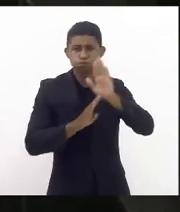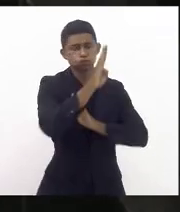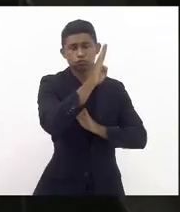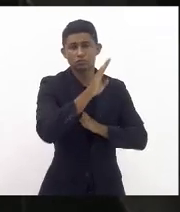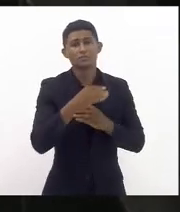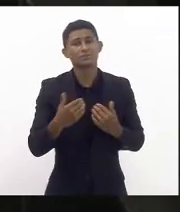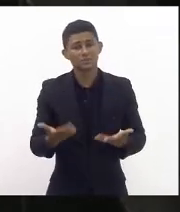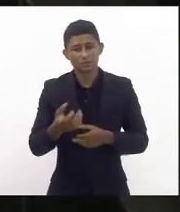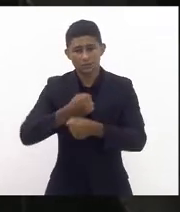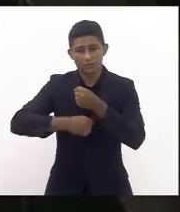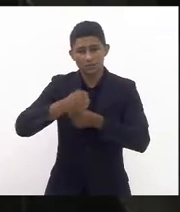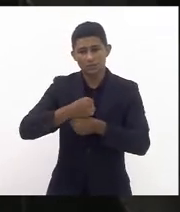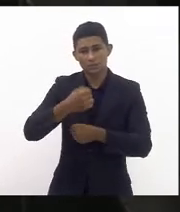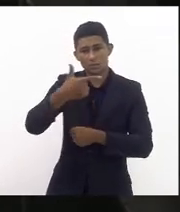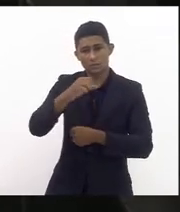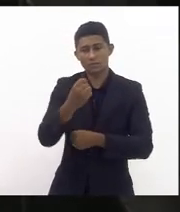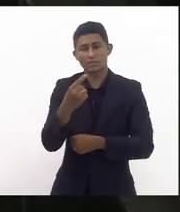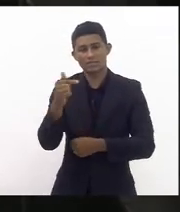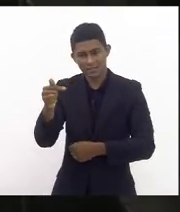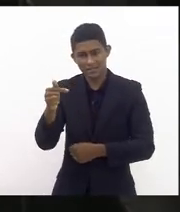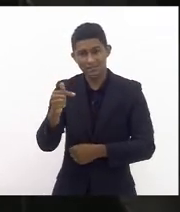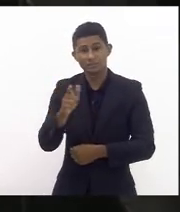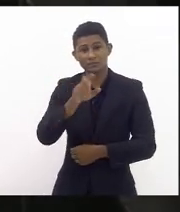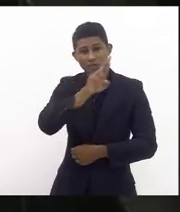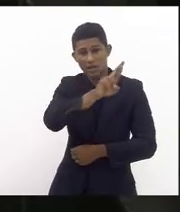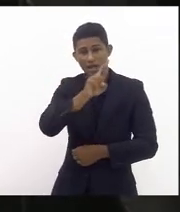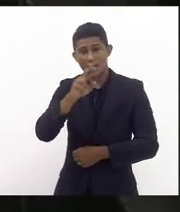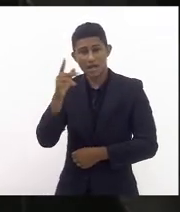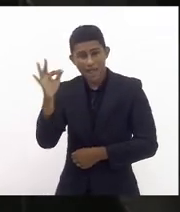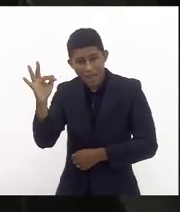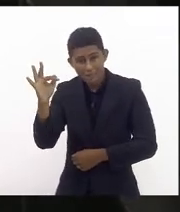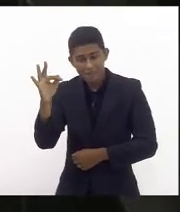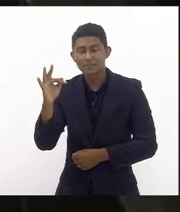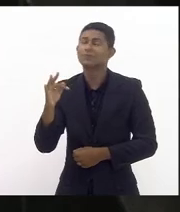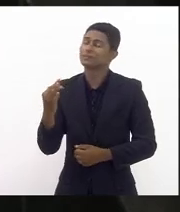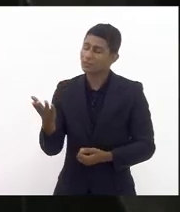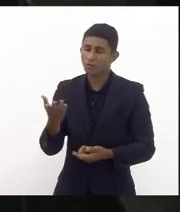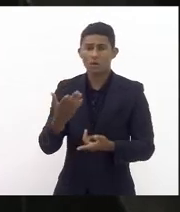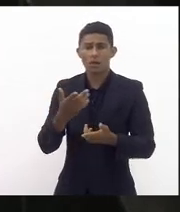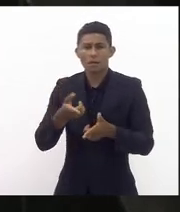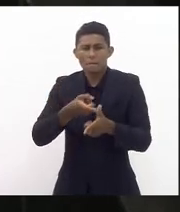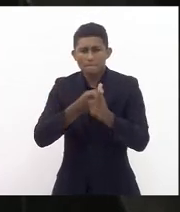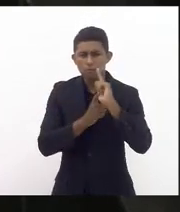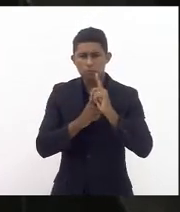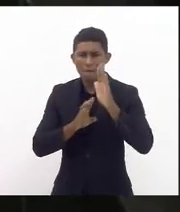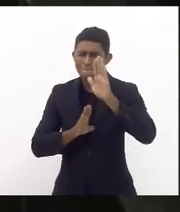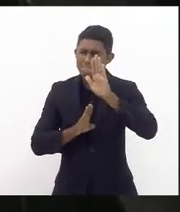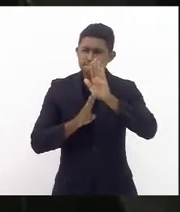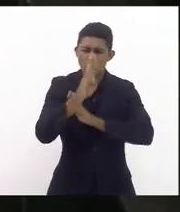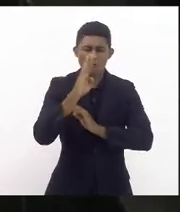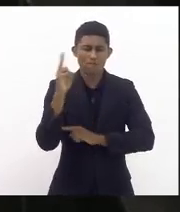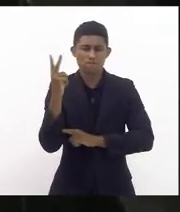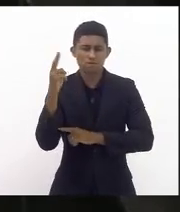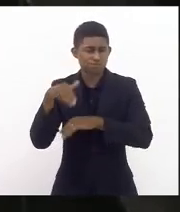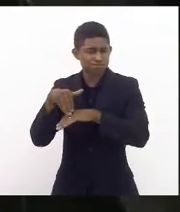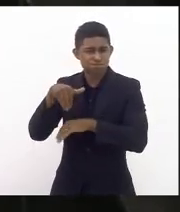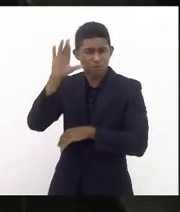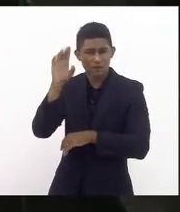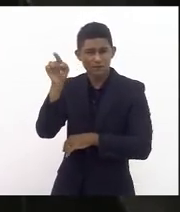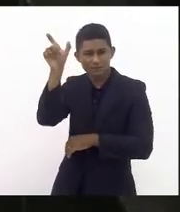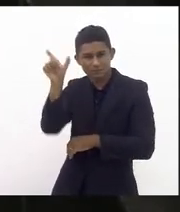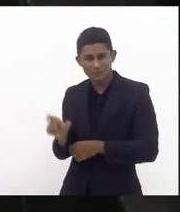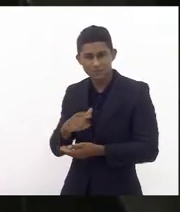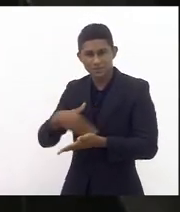recuperação fiscal em 2017 com um valor de dívida e saiu dele com um valor maior, como afirmou o próprio secretário de Fazenda, o que